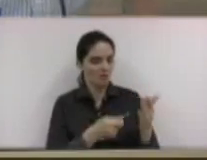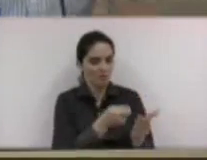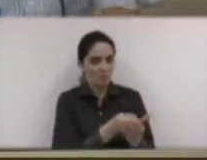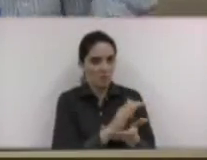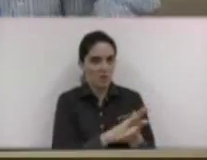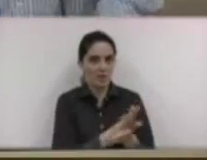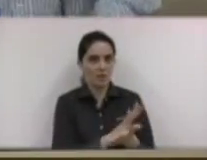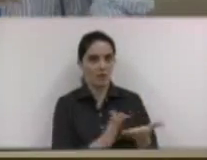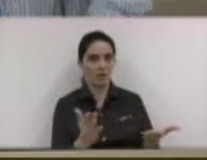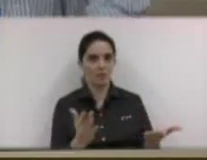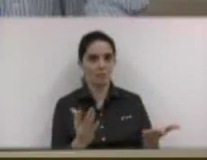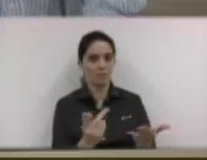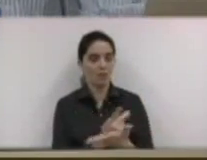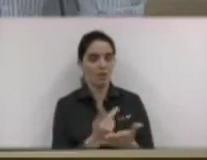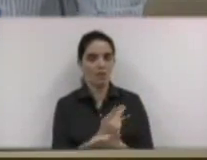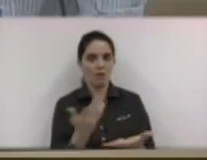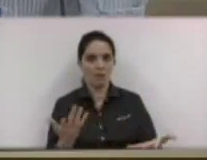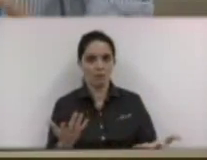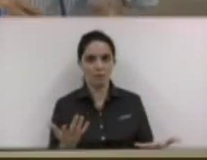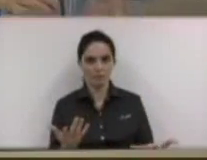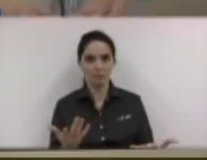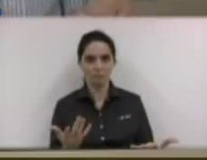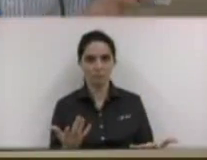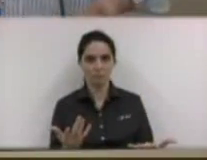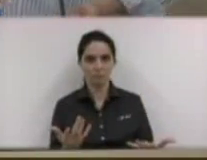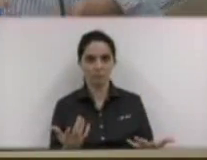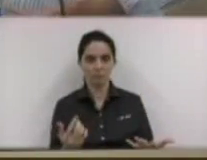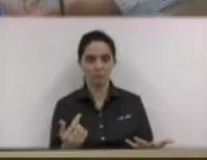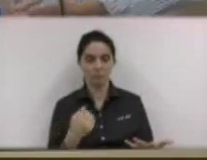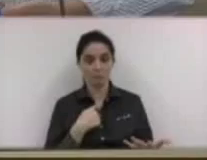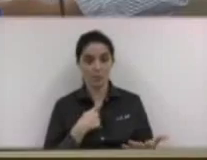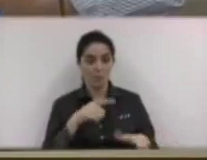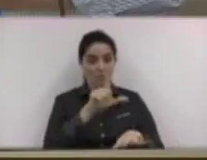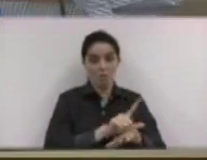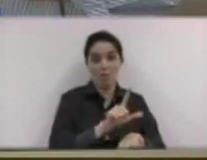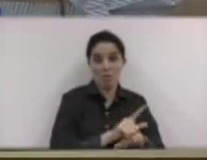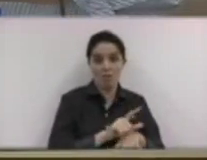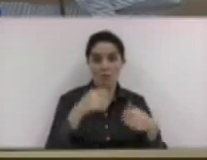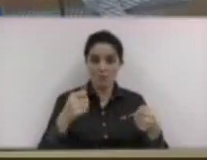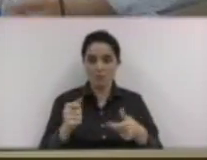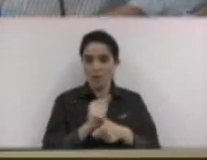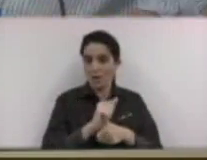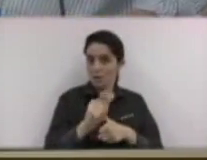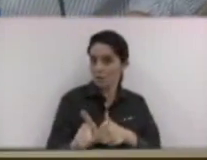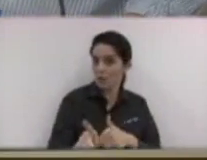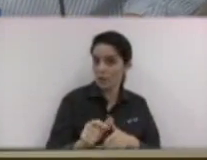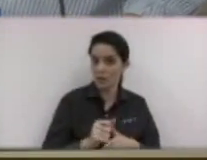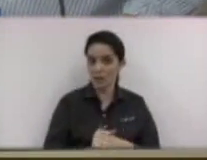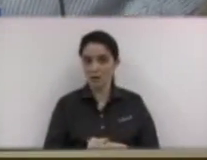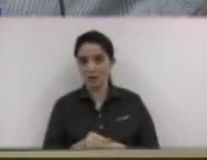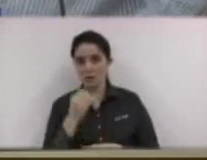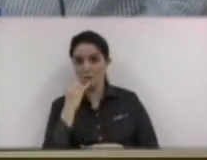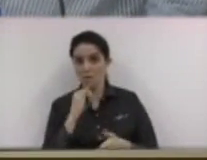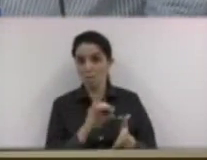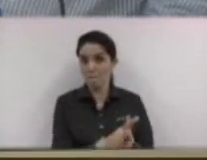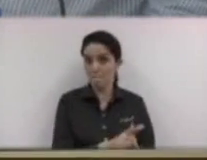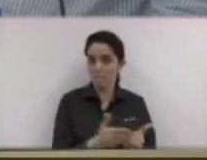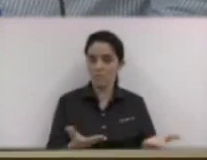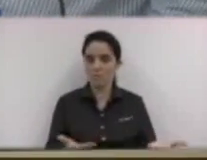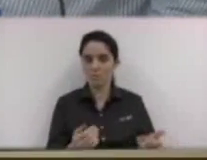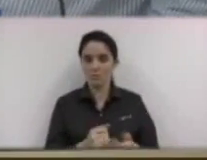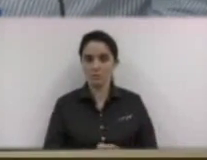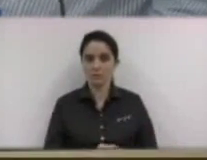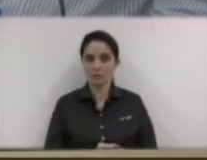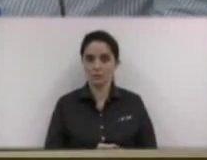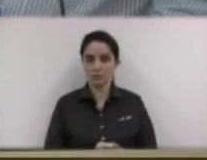portas abertas, tendo que bancar aluguel, funcionário, impostos. E aí vem uma pessoa apenas